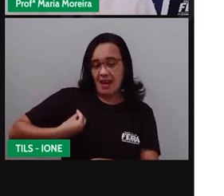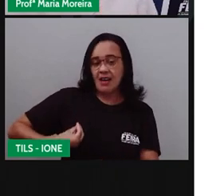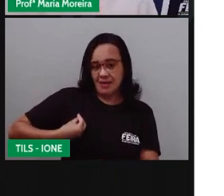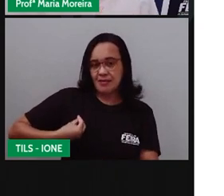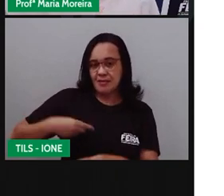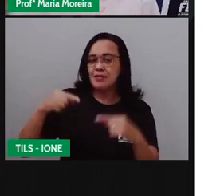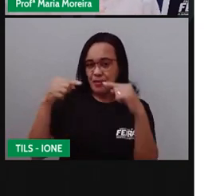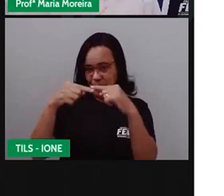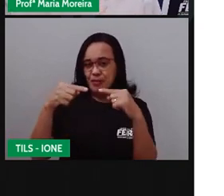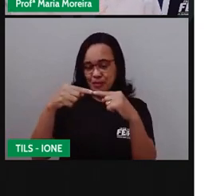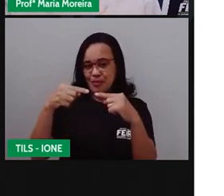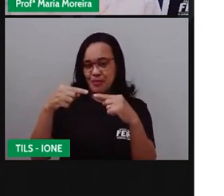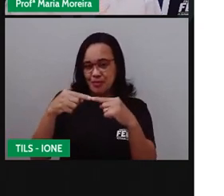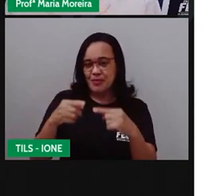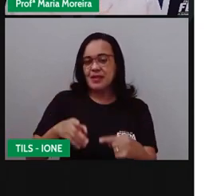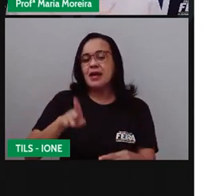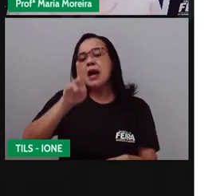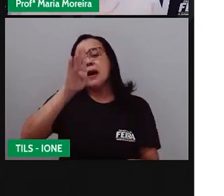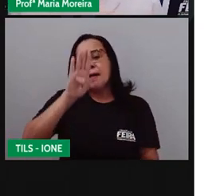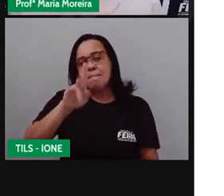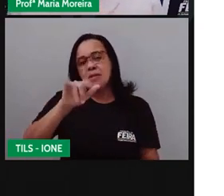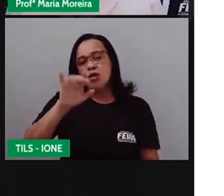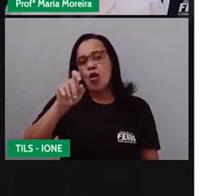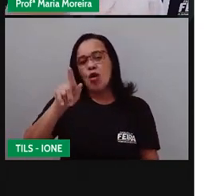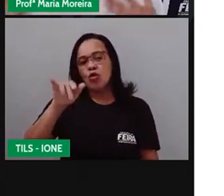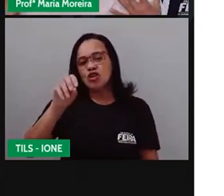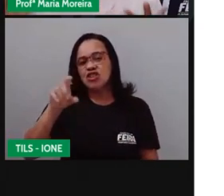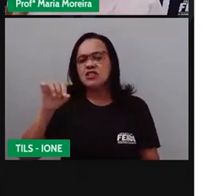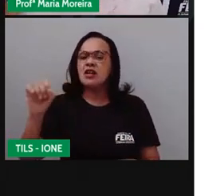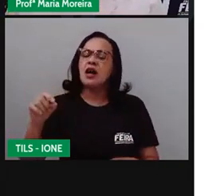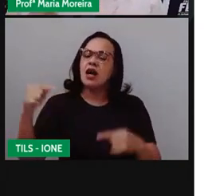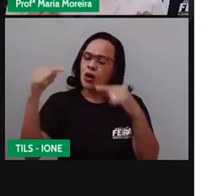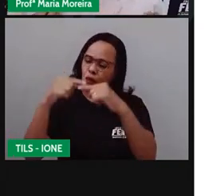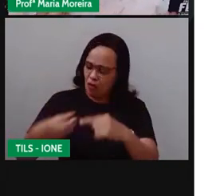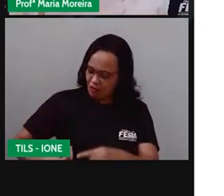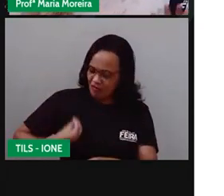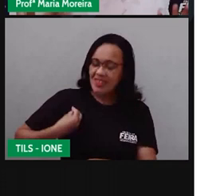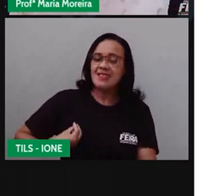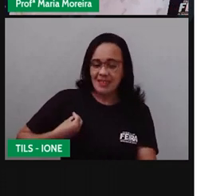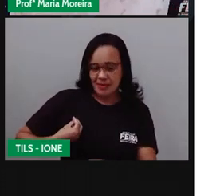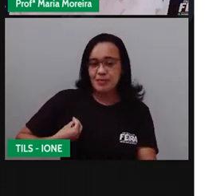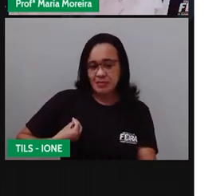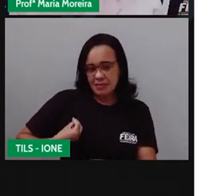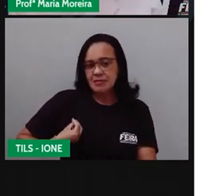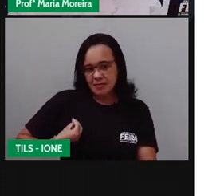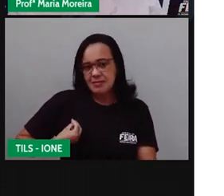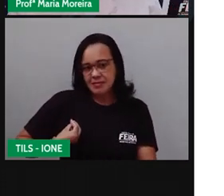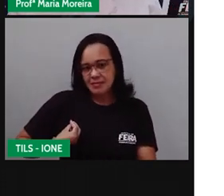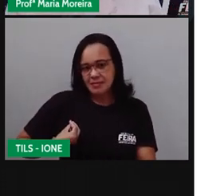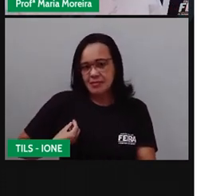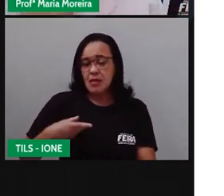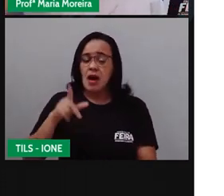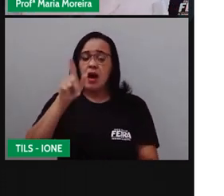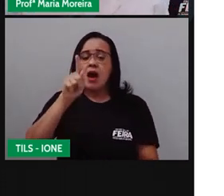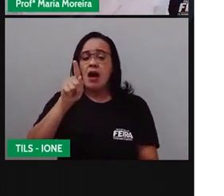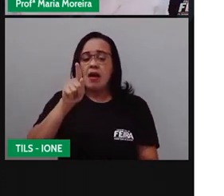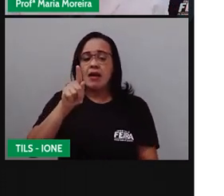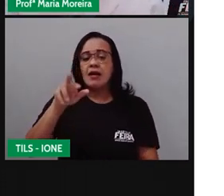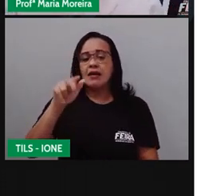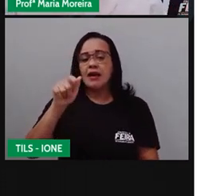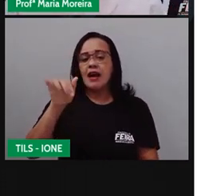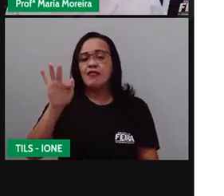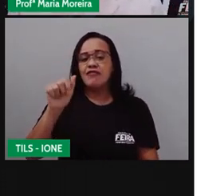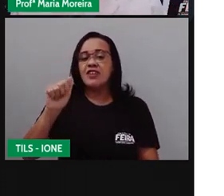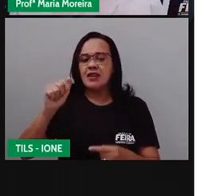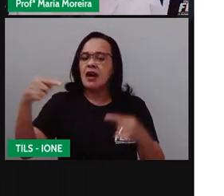Vida. Então, biologia, né? Vida. Bio, Vida. Grafia, grafia